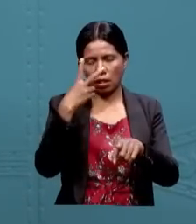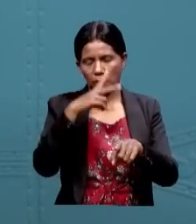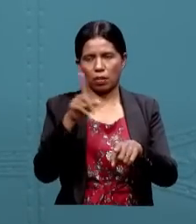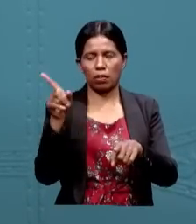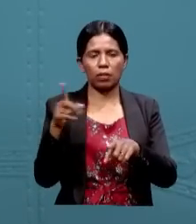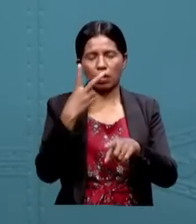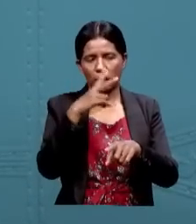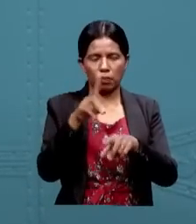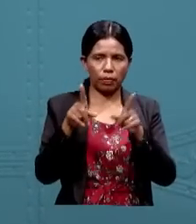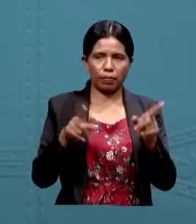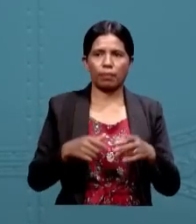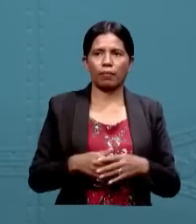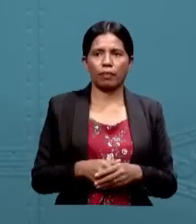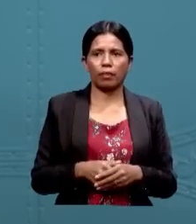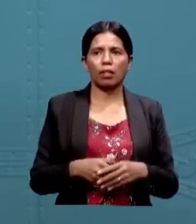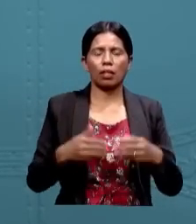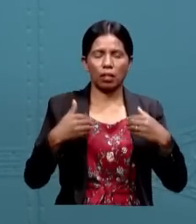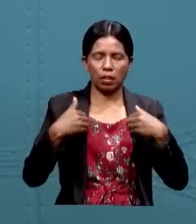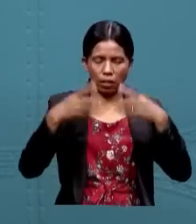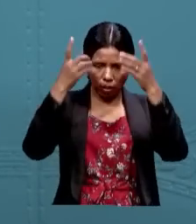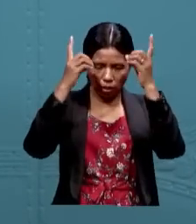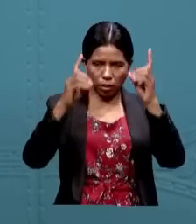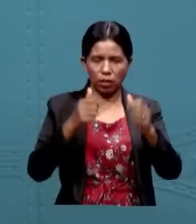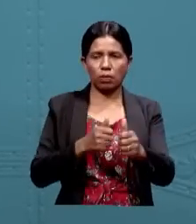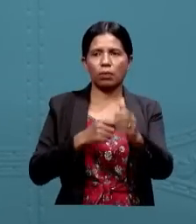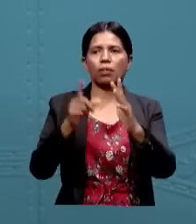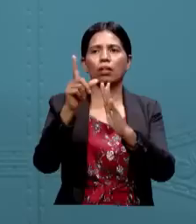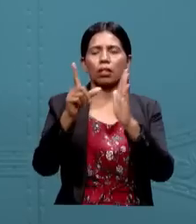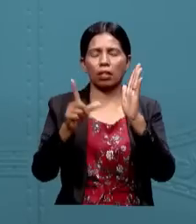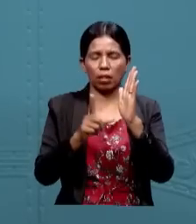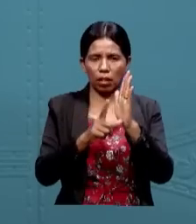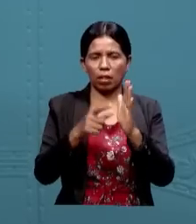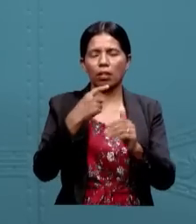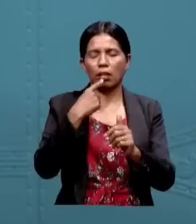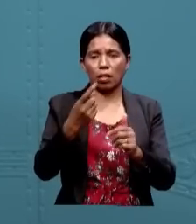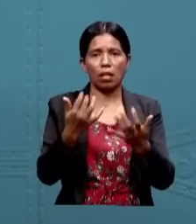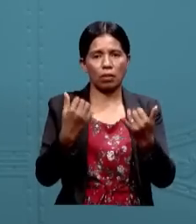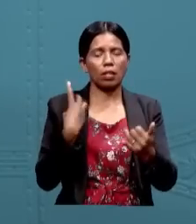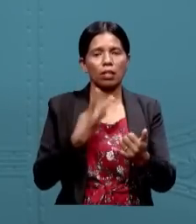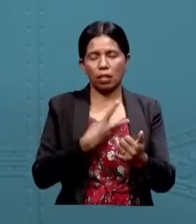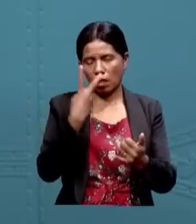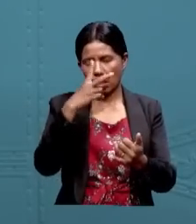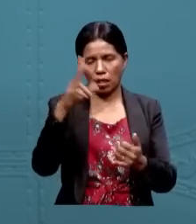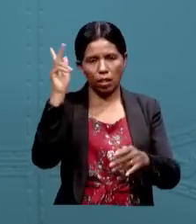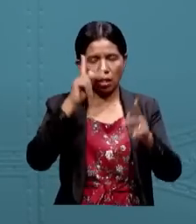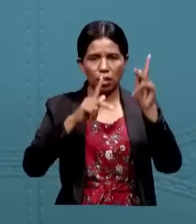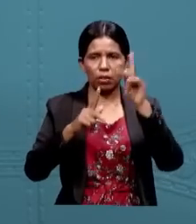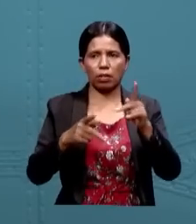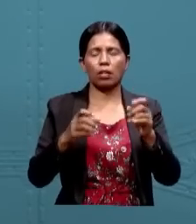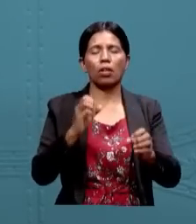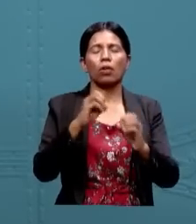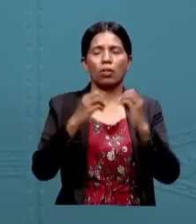hareba direita mos. E depois decide tuir lolos de lei haruka. Agora itare, e caso idane, órgão idane be que